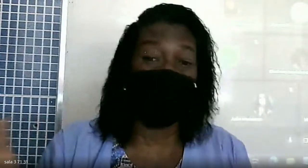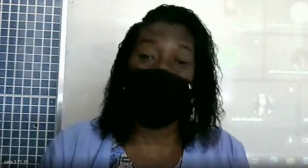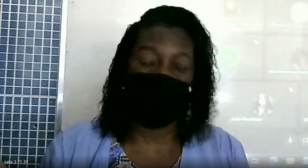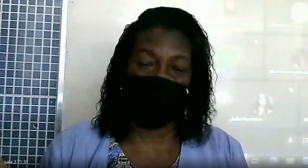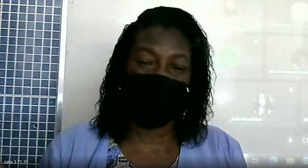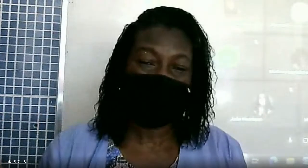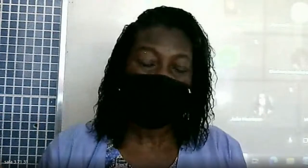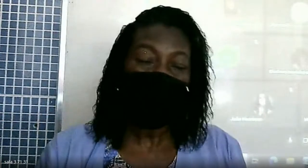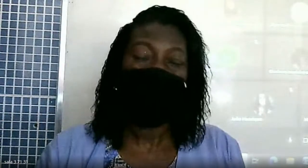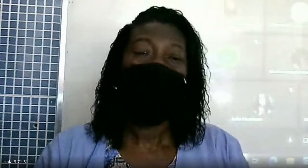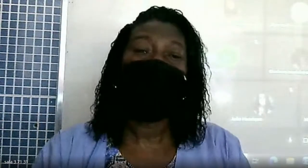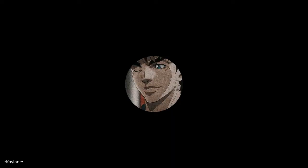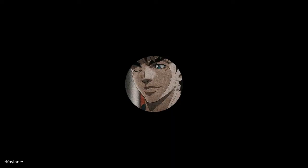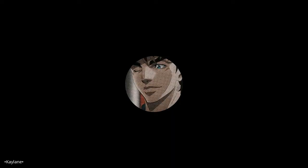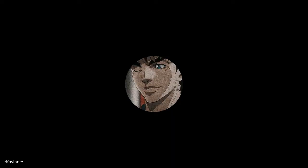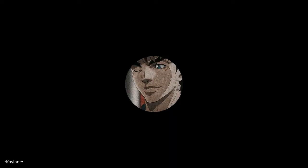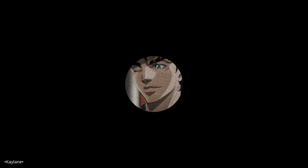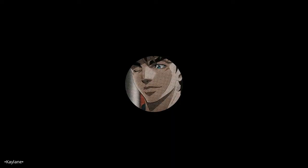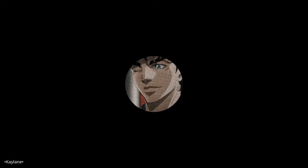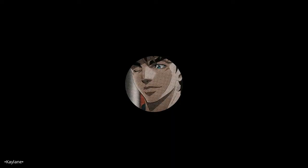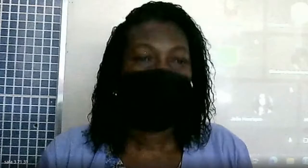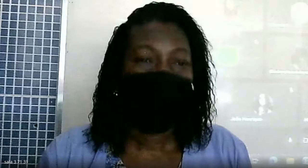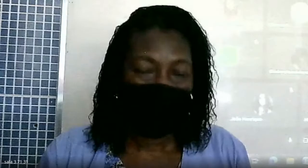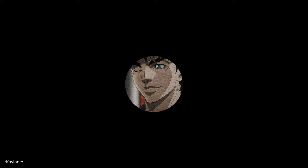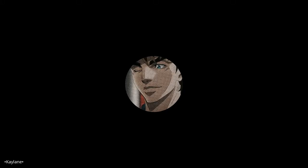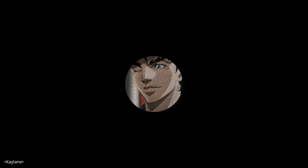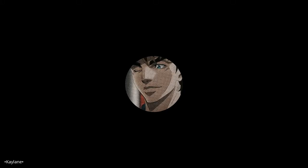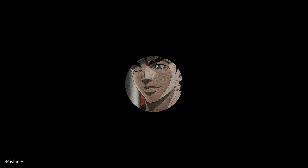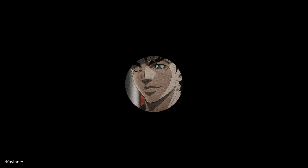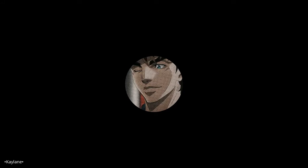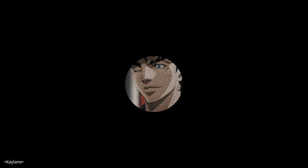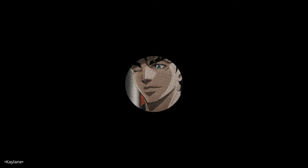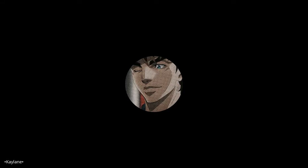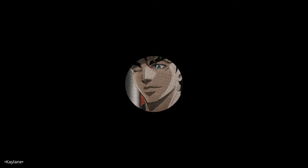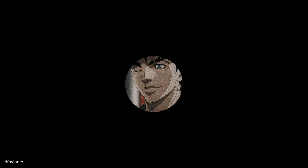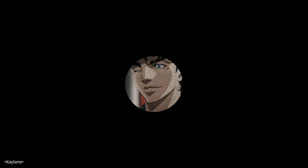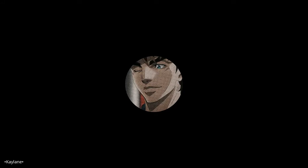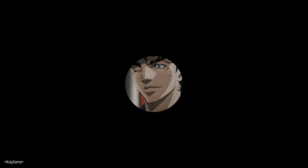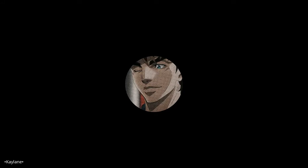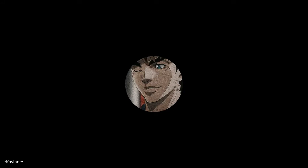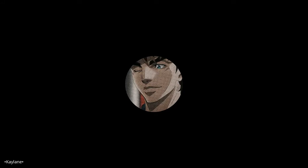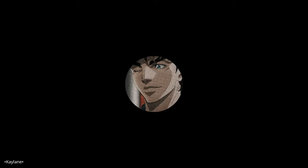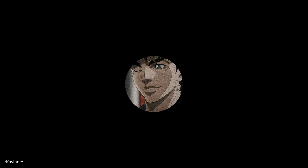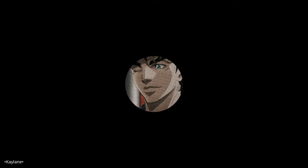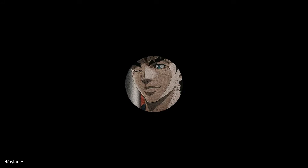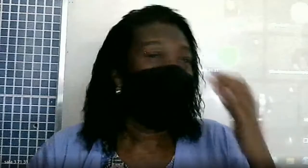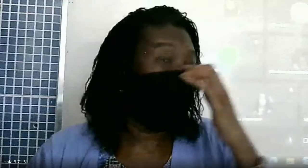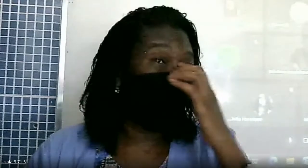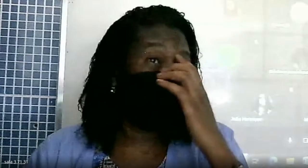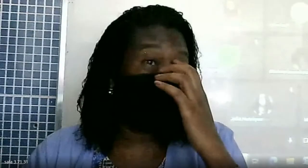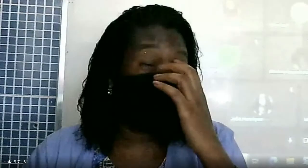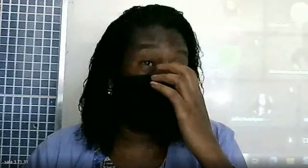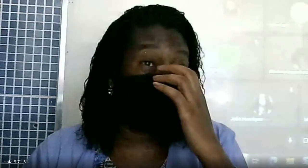jeito que a gente gosta. Professora, então, tipo, não sei, eu só não danço na frente do pessoal, porque, tipo, vergonha bate aí, né?